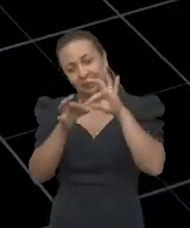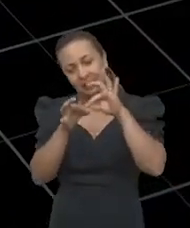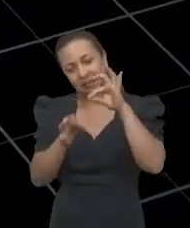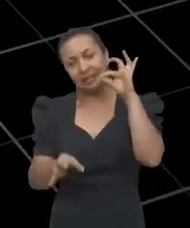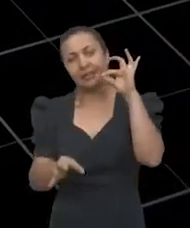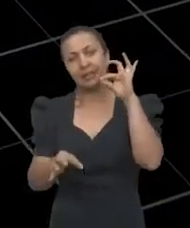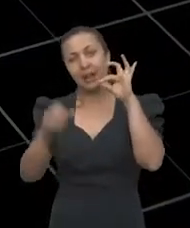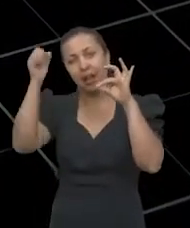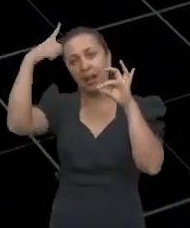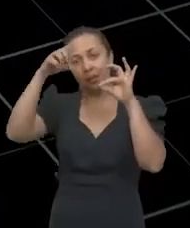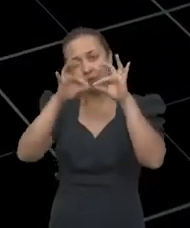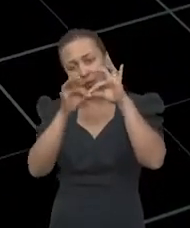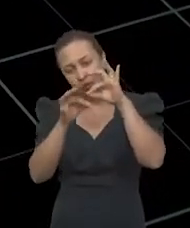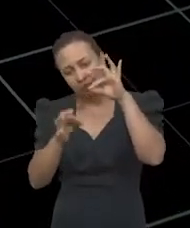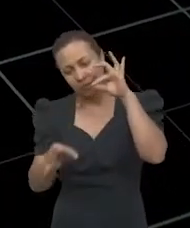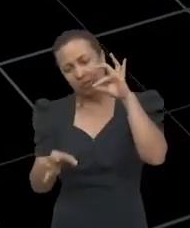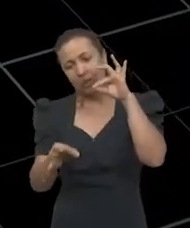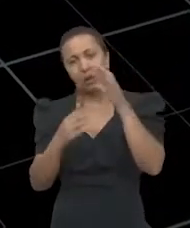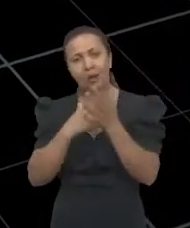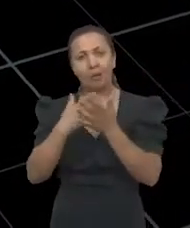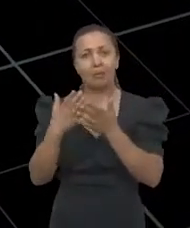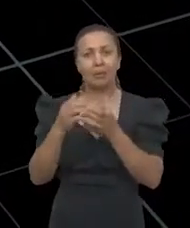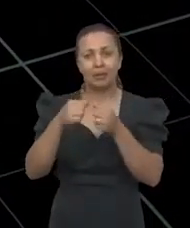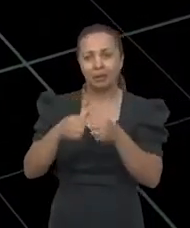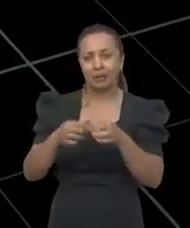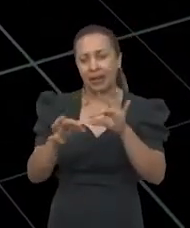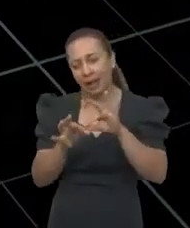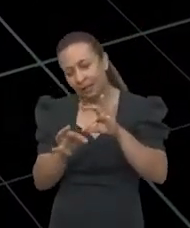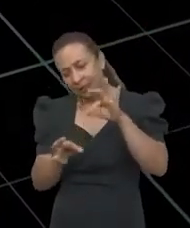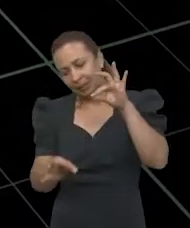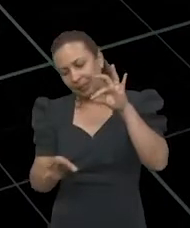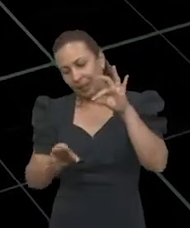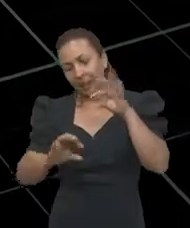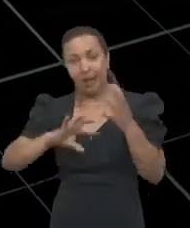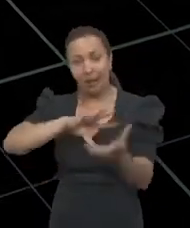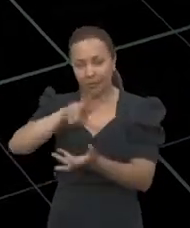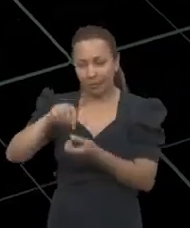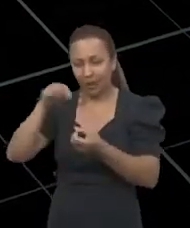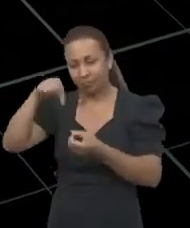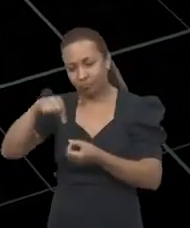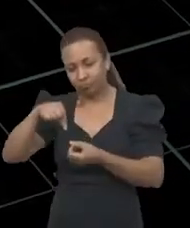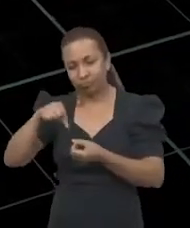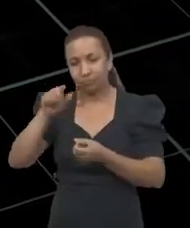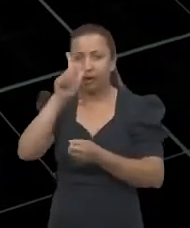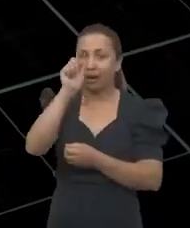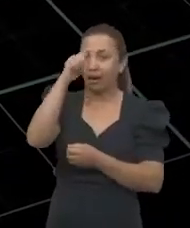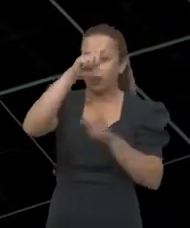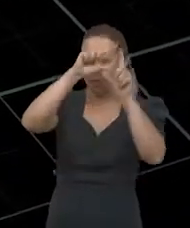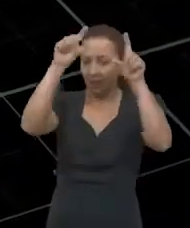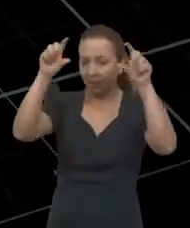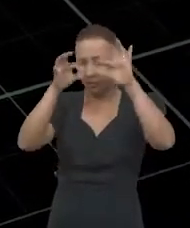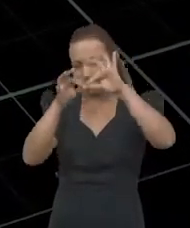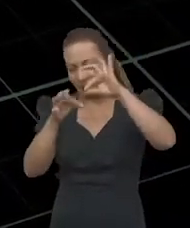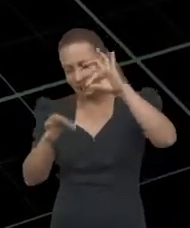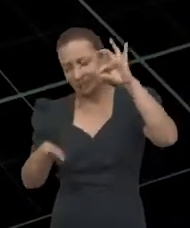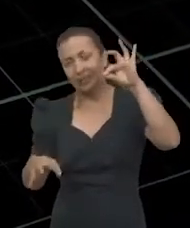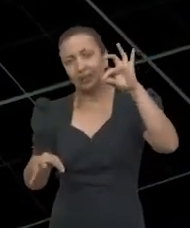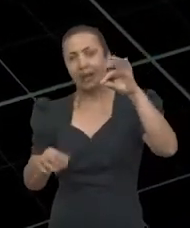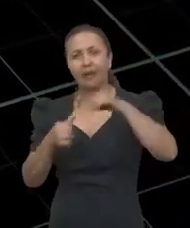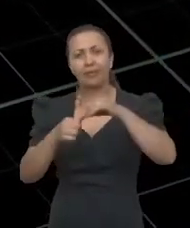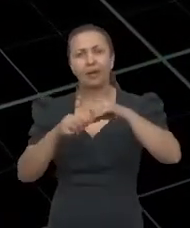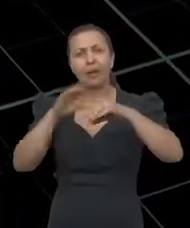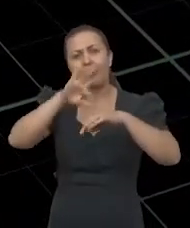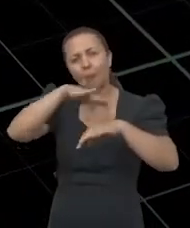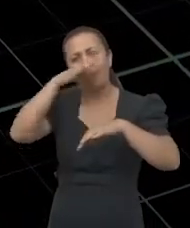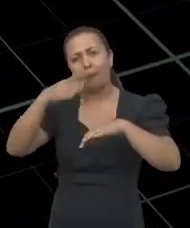esticamento. A luz passa a esticar seu comprimento de onda, ficando próximo a comprimentos